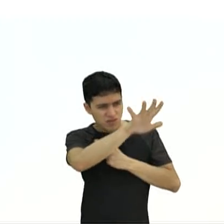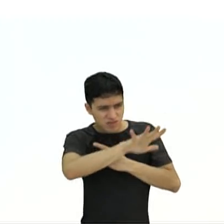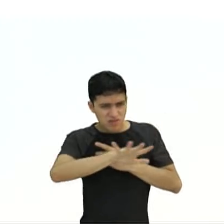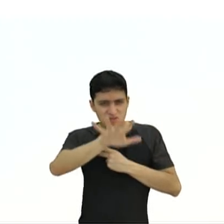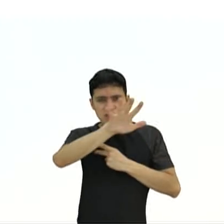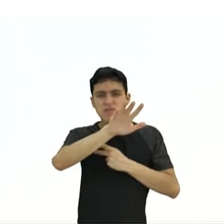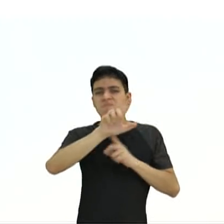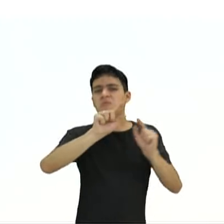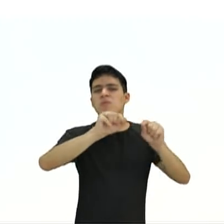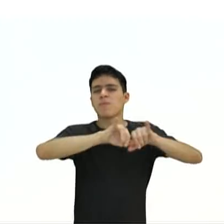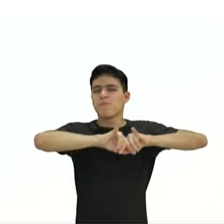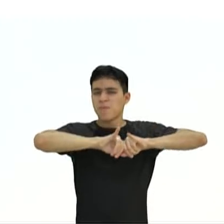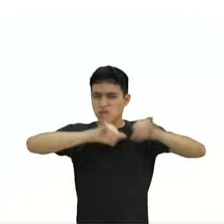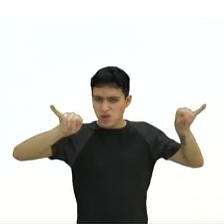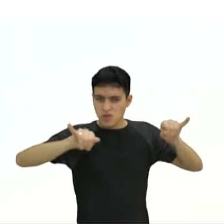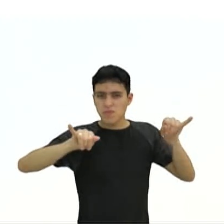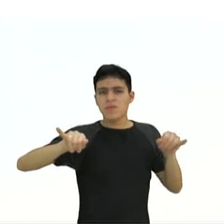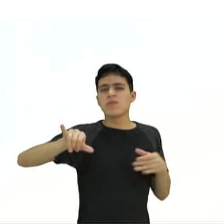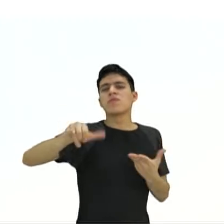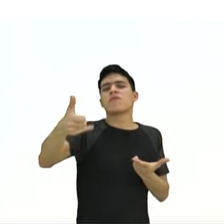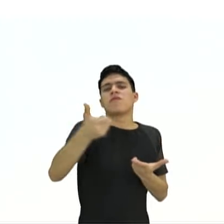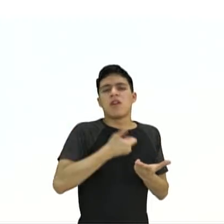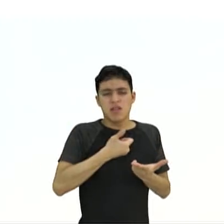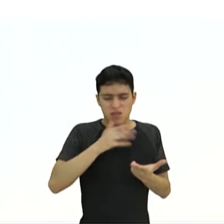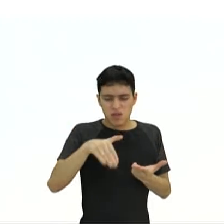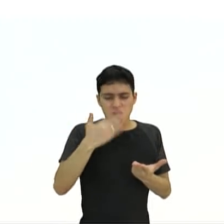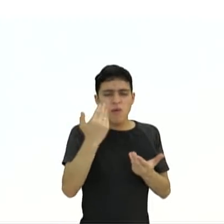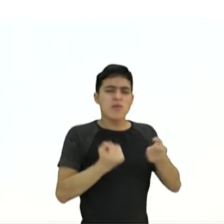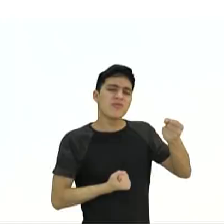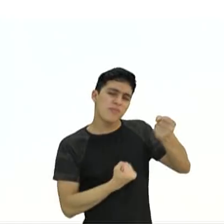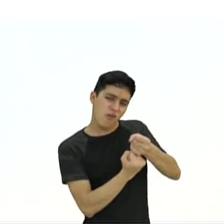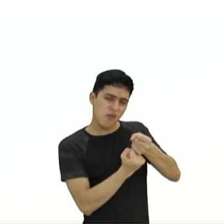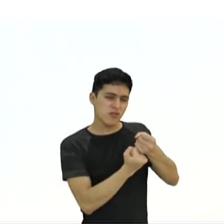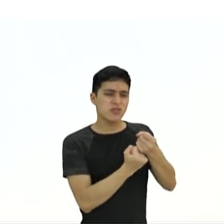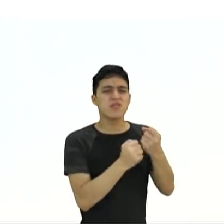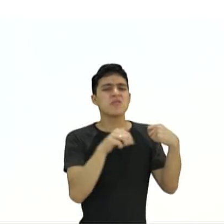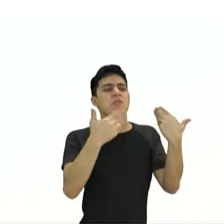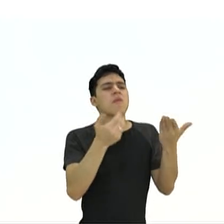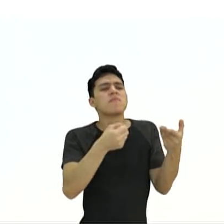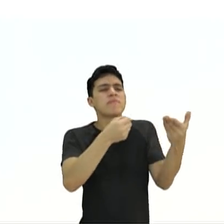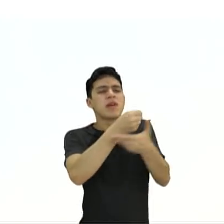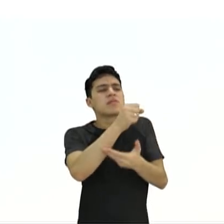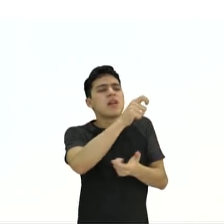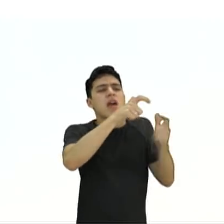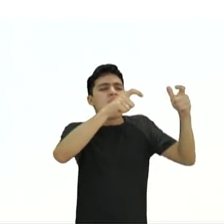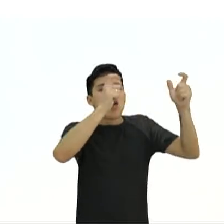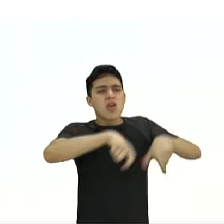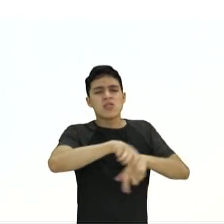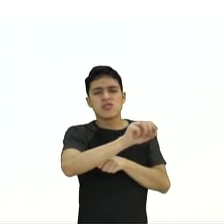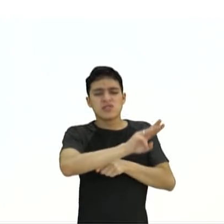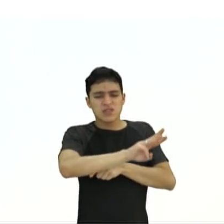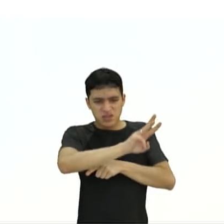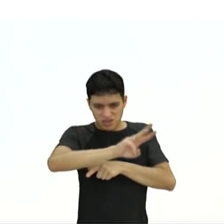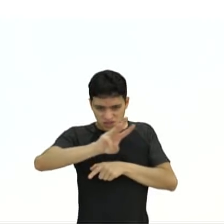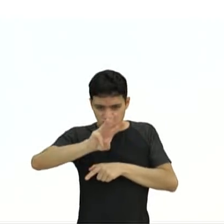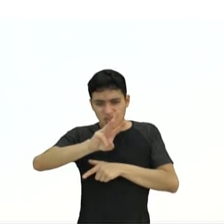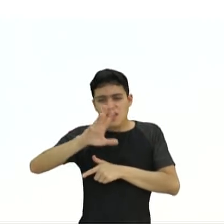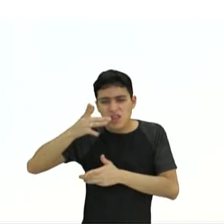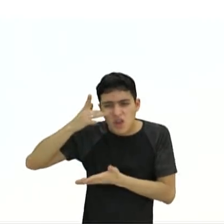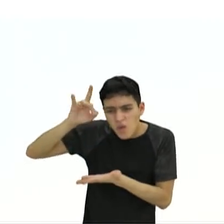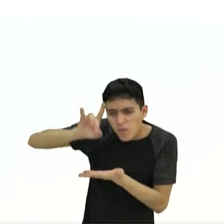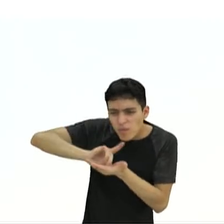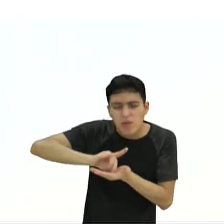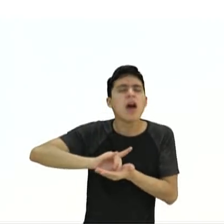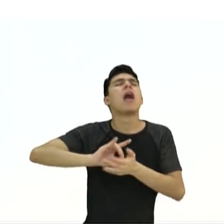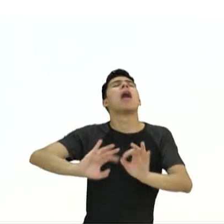dessa manchete. E diga, qual é o suporte? Da onde foi retirada essa notícia? E comprove essa